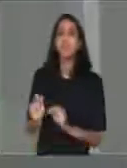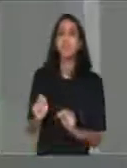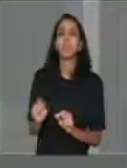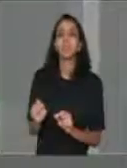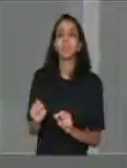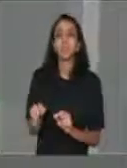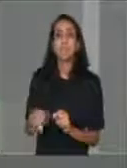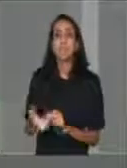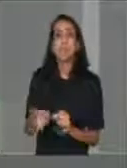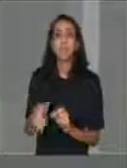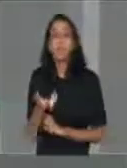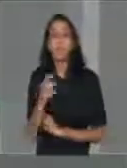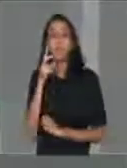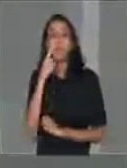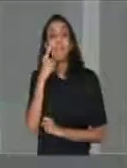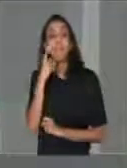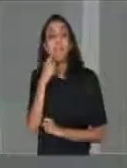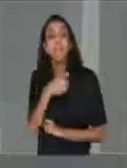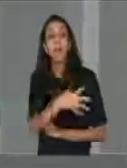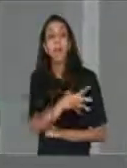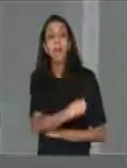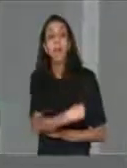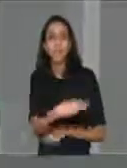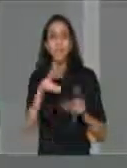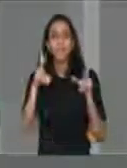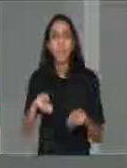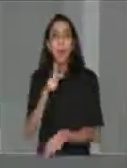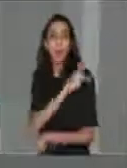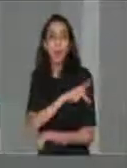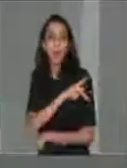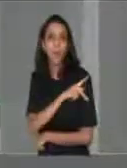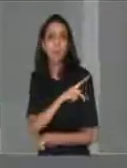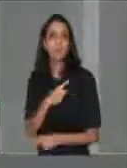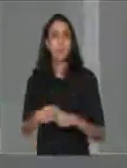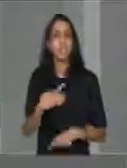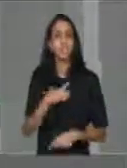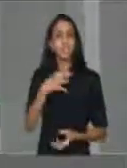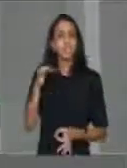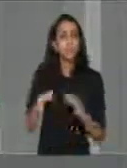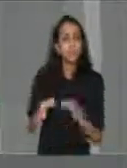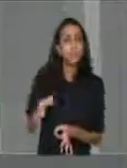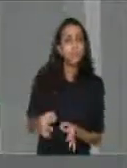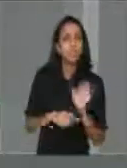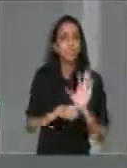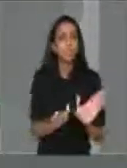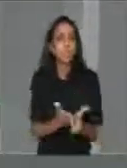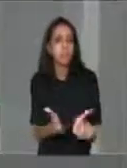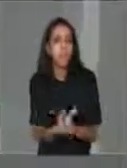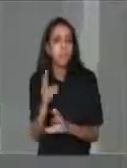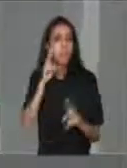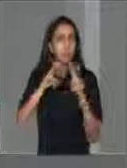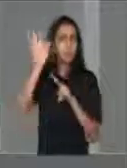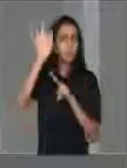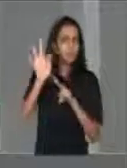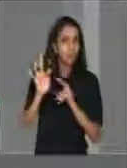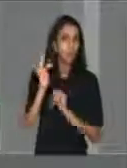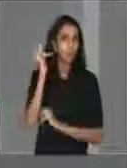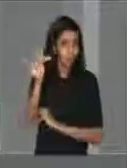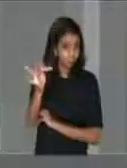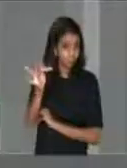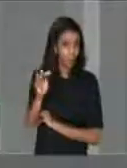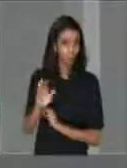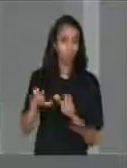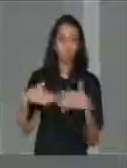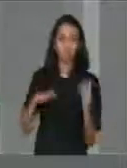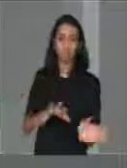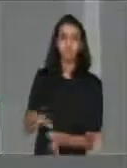que ele queria ver no seu filho. Sentido de justiça, sensibilidade para com os mais pobres e visão de futuro. Então, meu querido